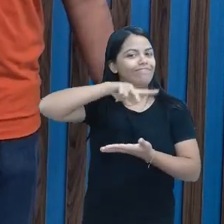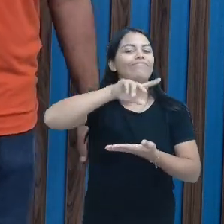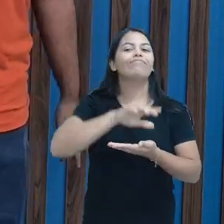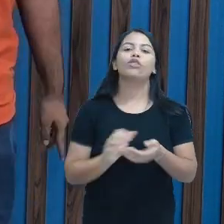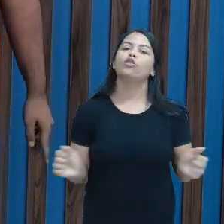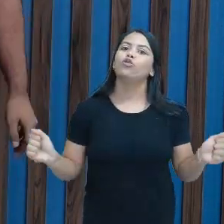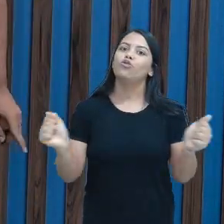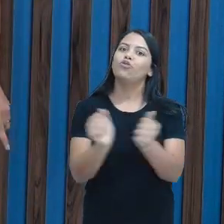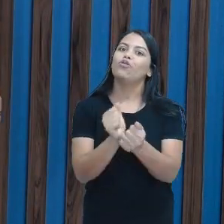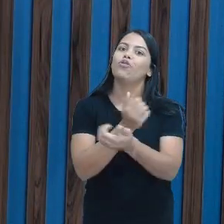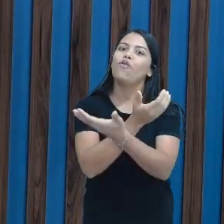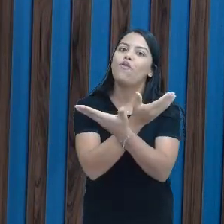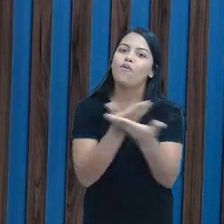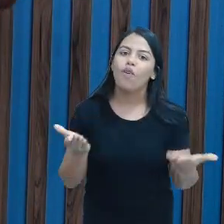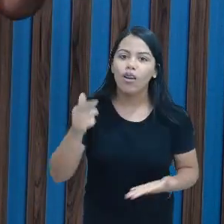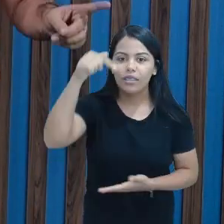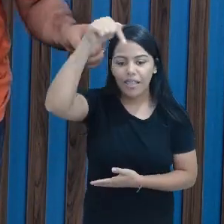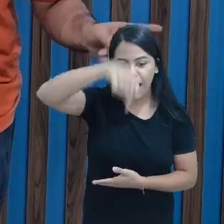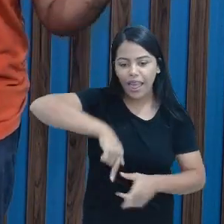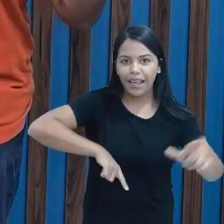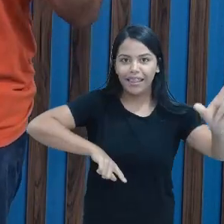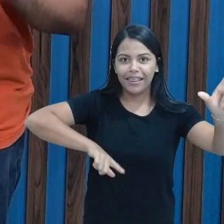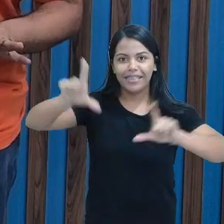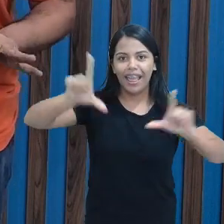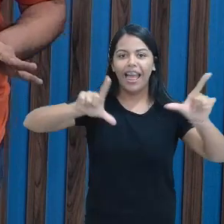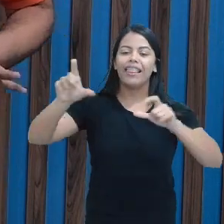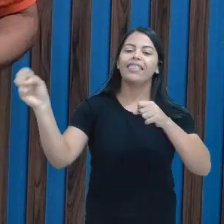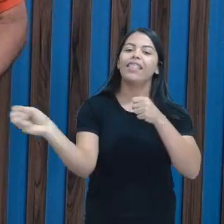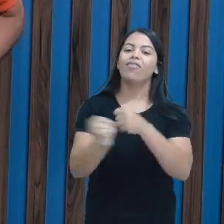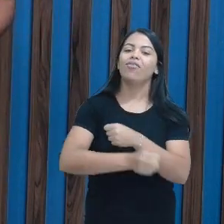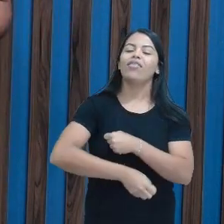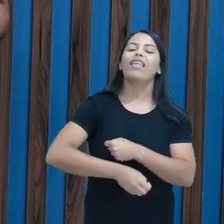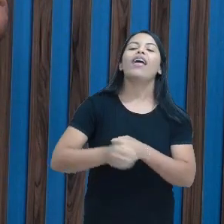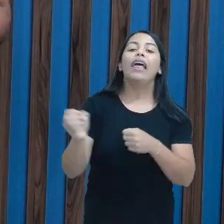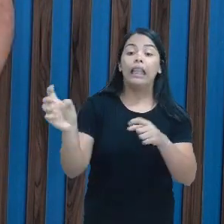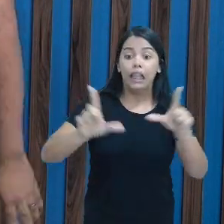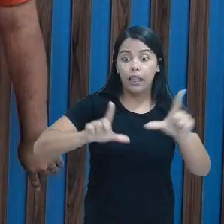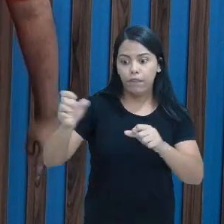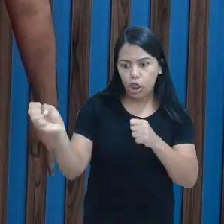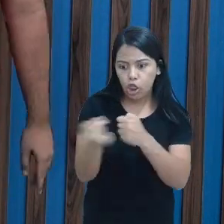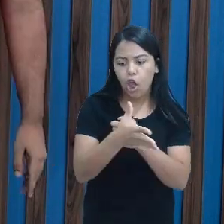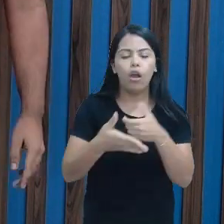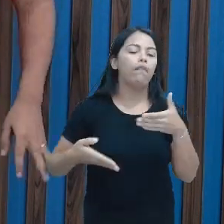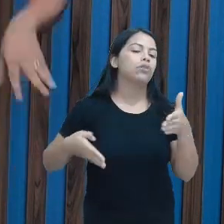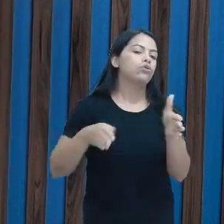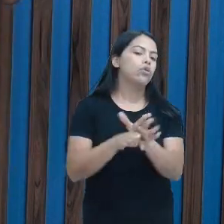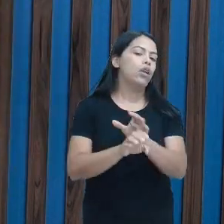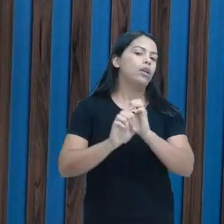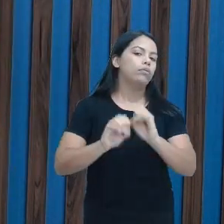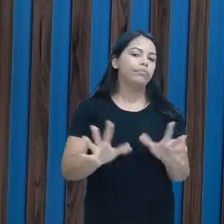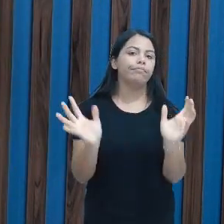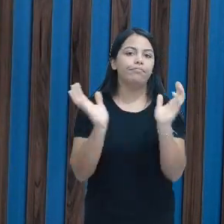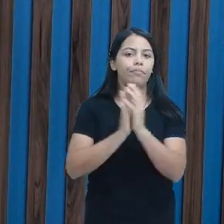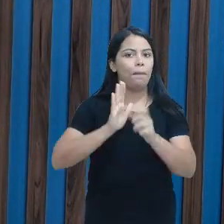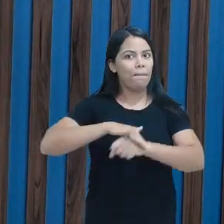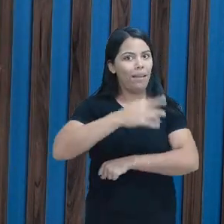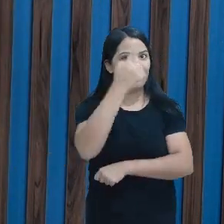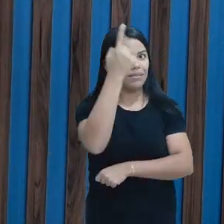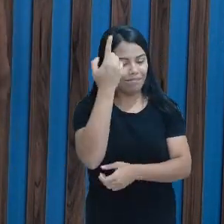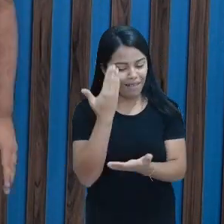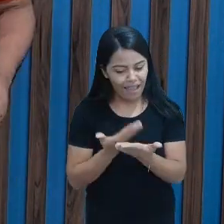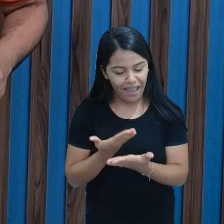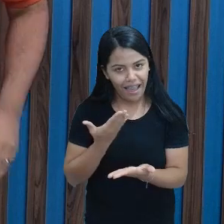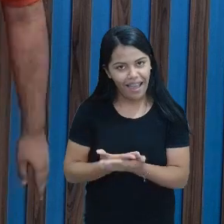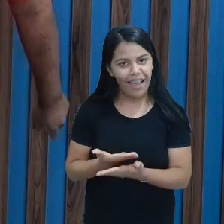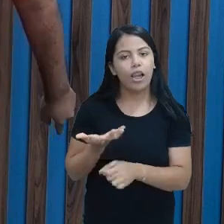junto com você, aqui na tela da TV Nova, chegando o Educa Recife, mais uma aula